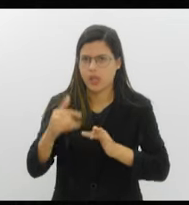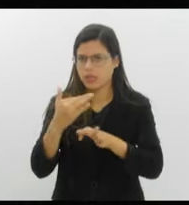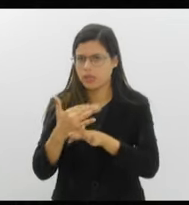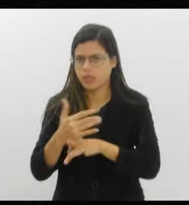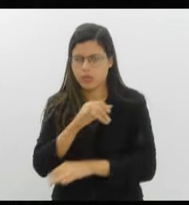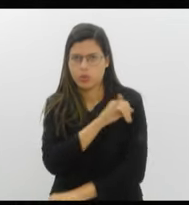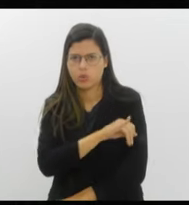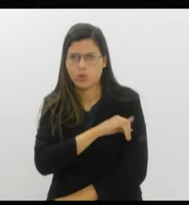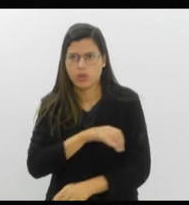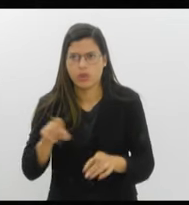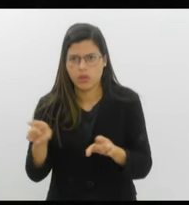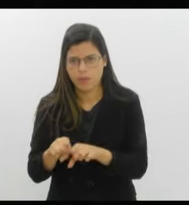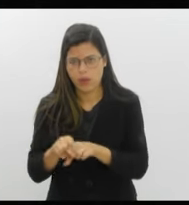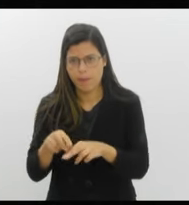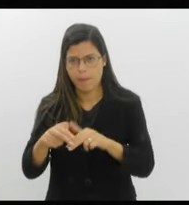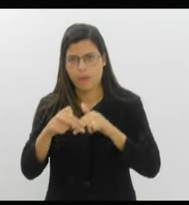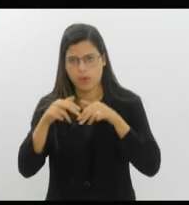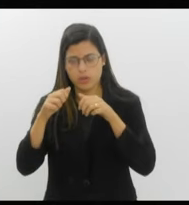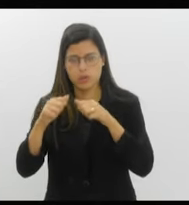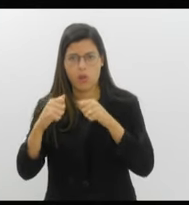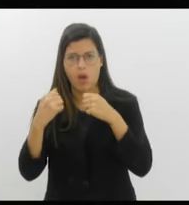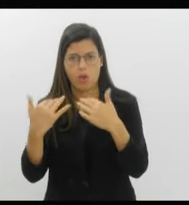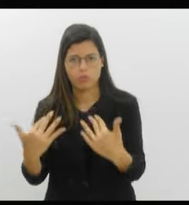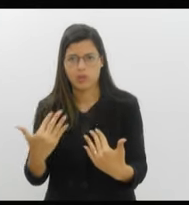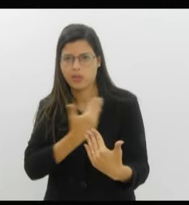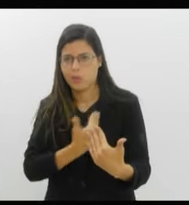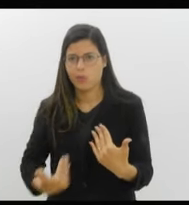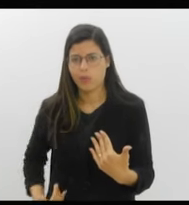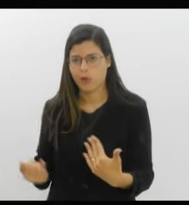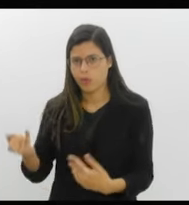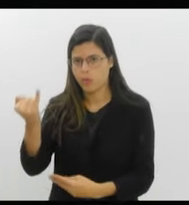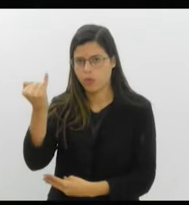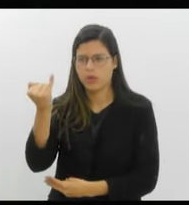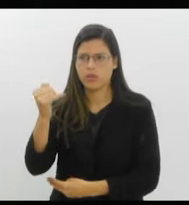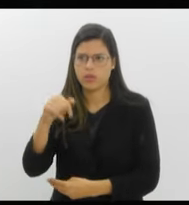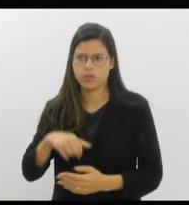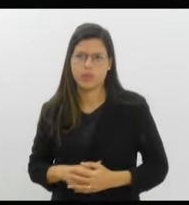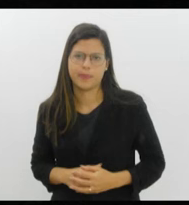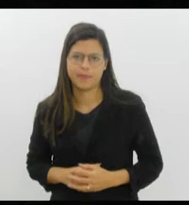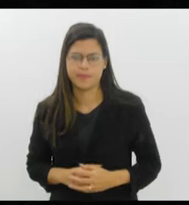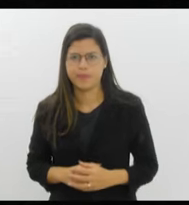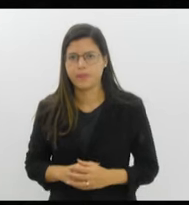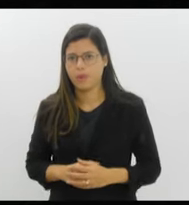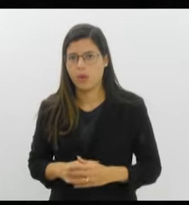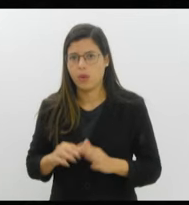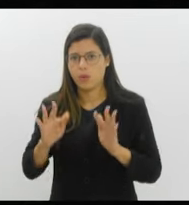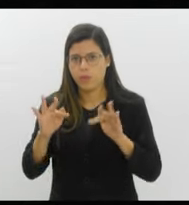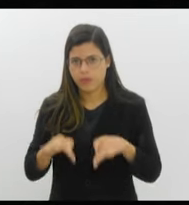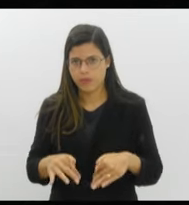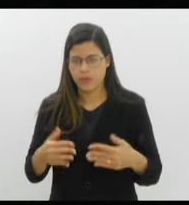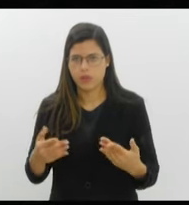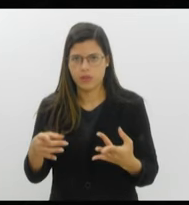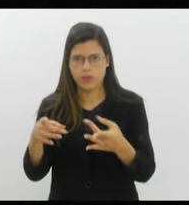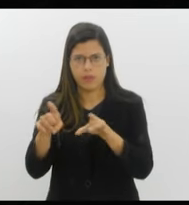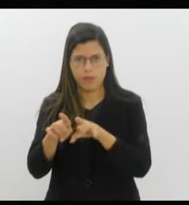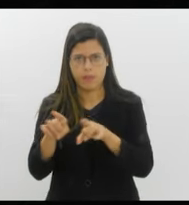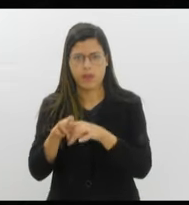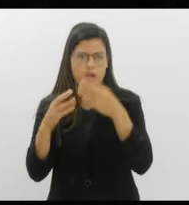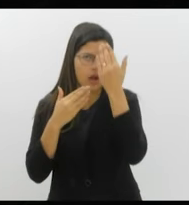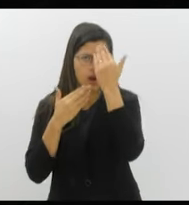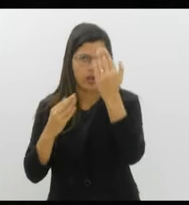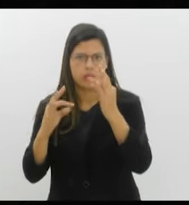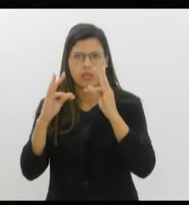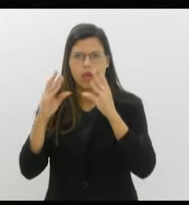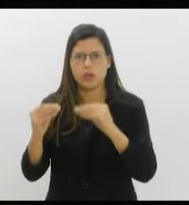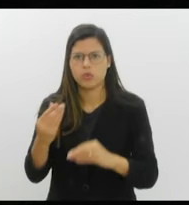por isso a gente vai fazer uma audiência pública muito importante para esse tipo de coisa. E aí, por fim, também agradecer a todos